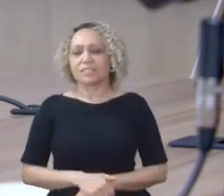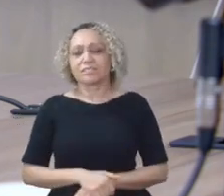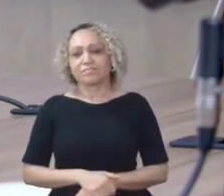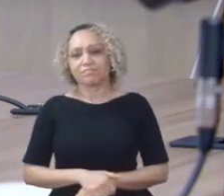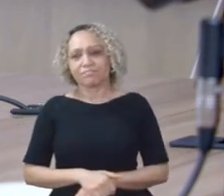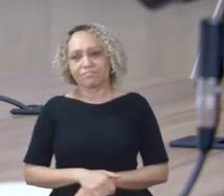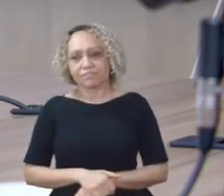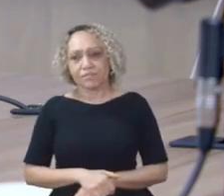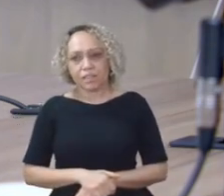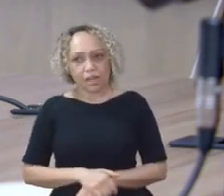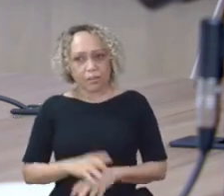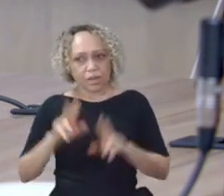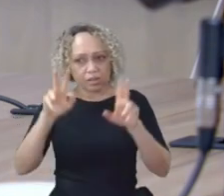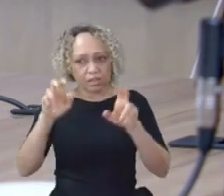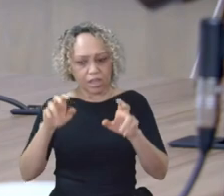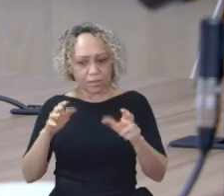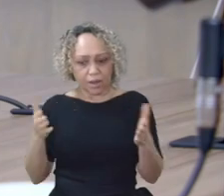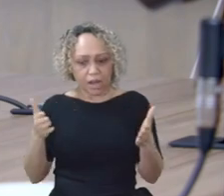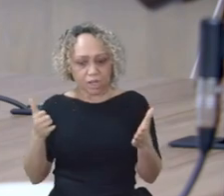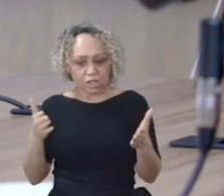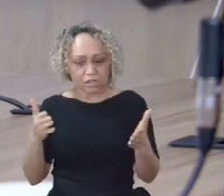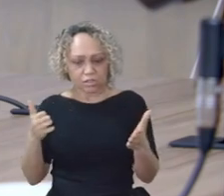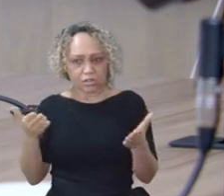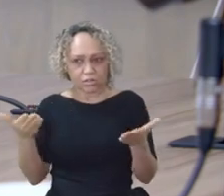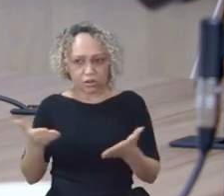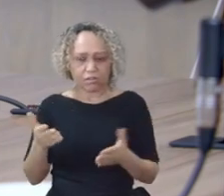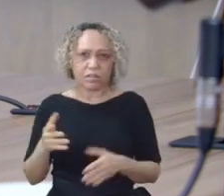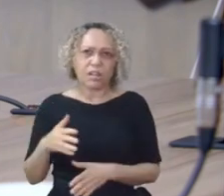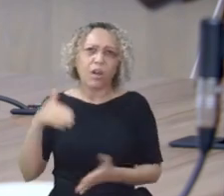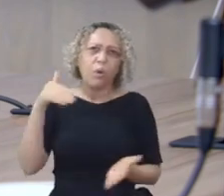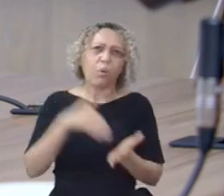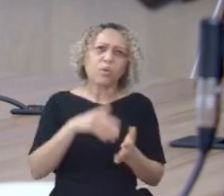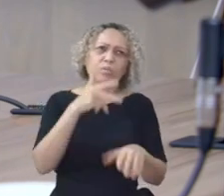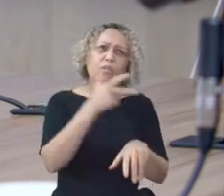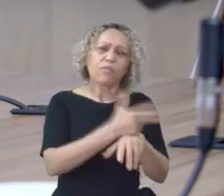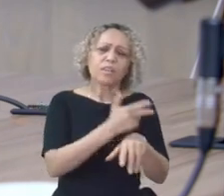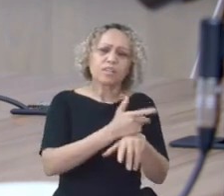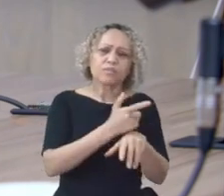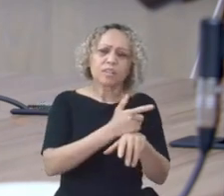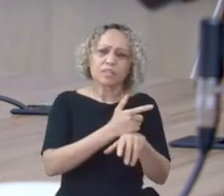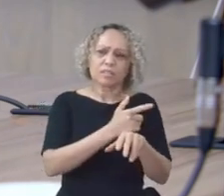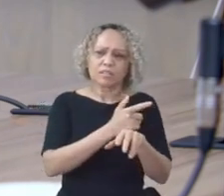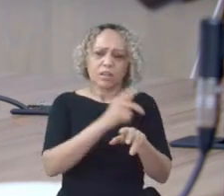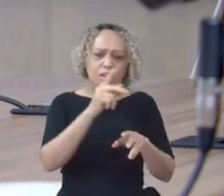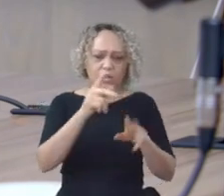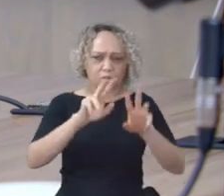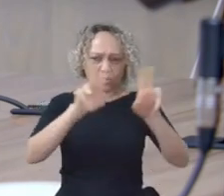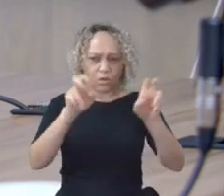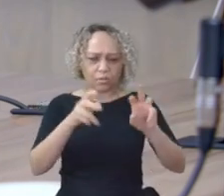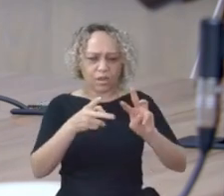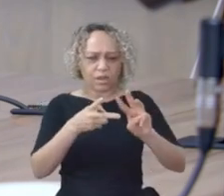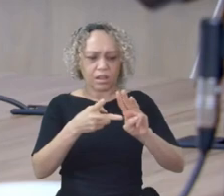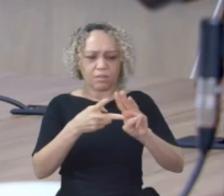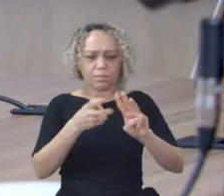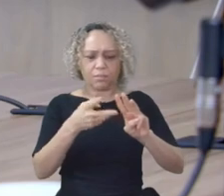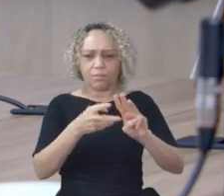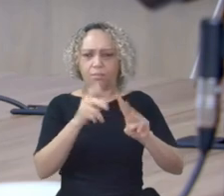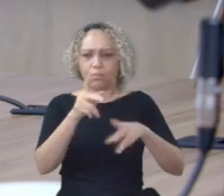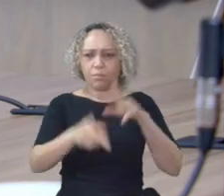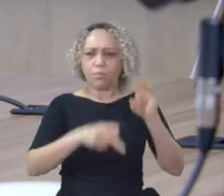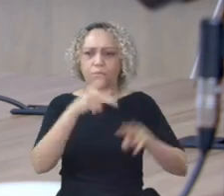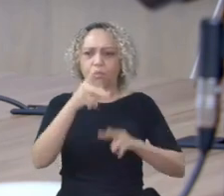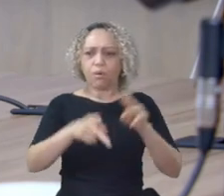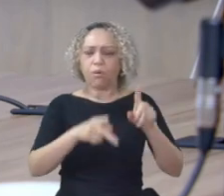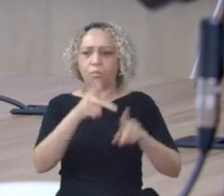última vez que eu fiz um vídeo falando sobre povos indígenas, inclusive o nome do vídeo é Povos Indígenas do Brasil, era com dados do censo